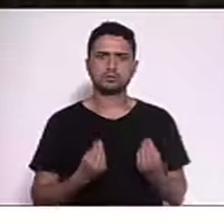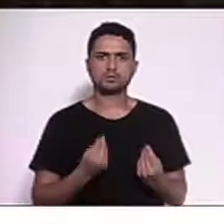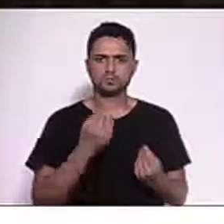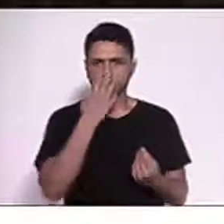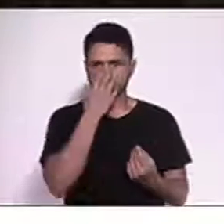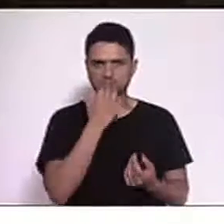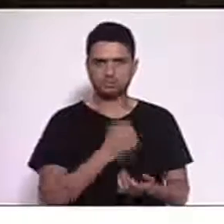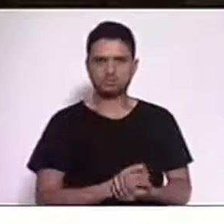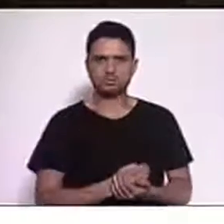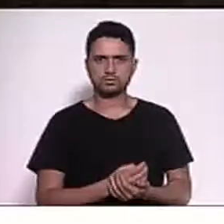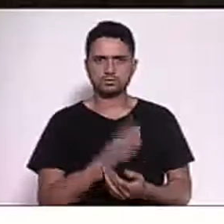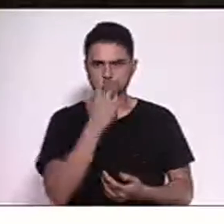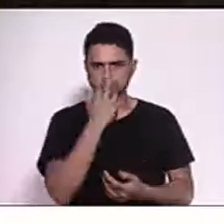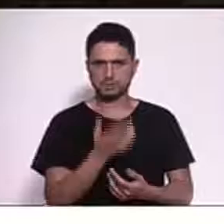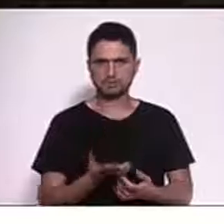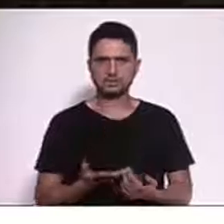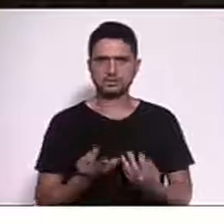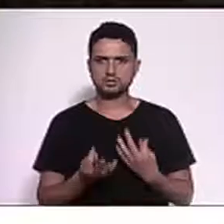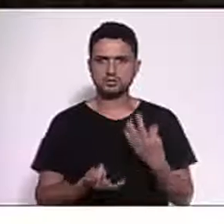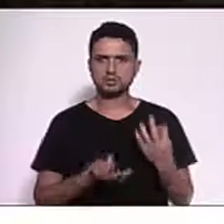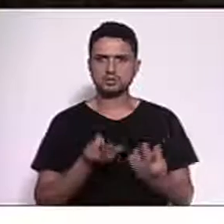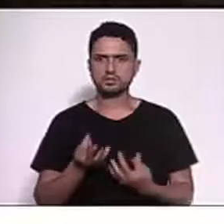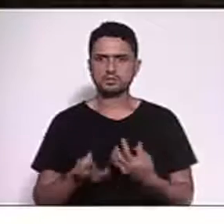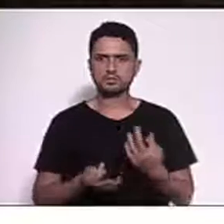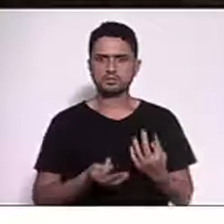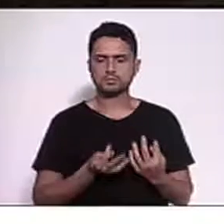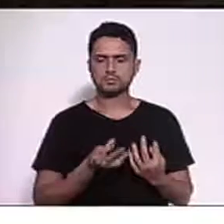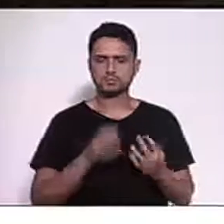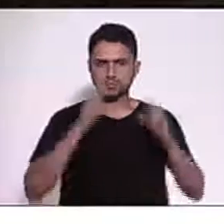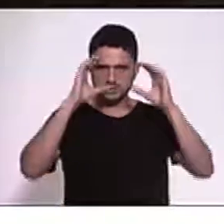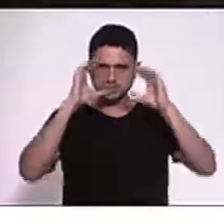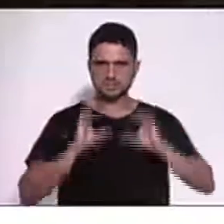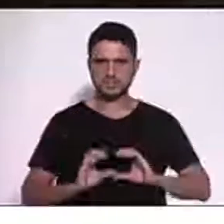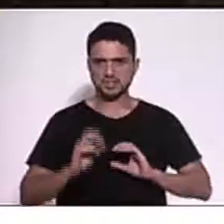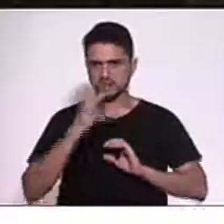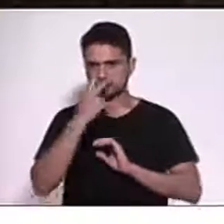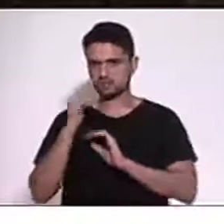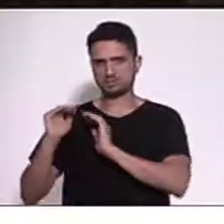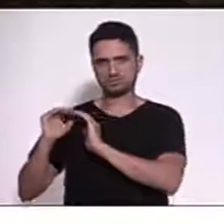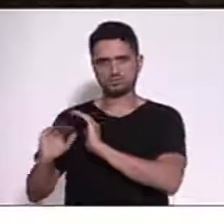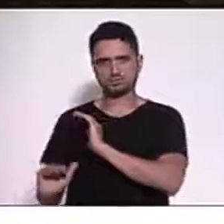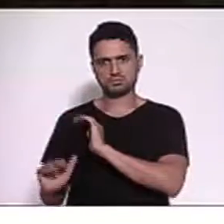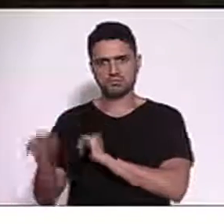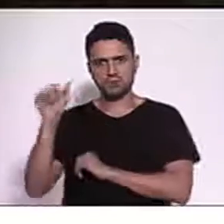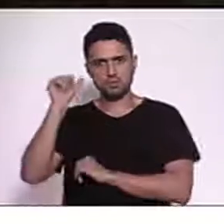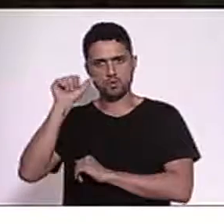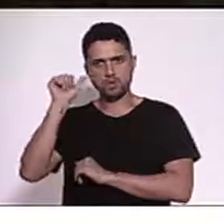fosse tratar de um cidadão de segunda classe, as mulheres.